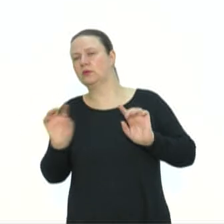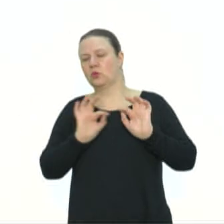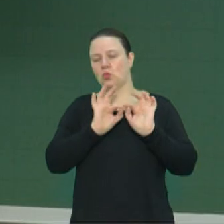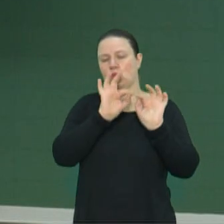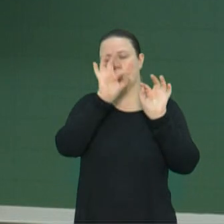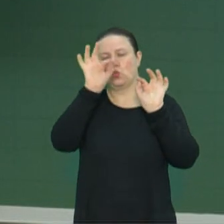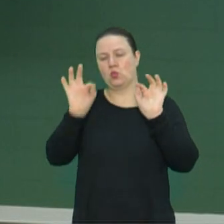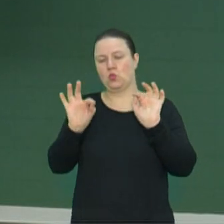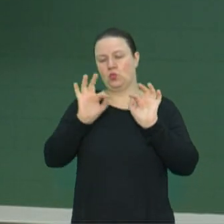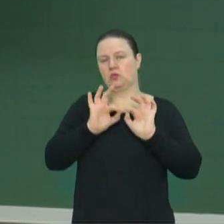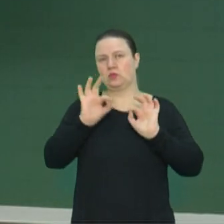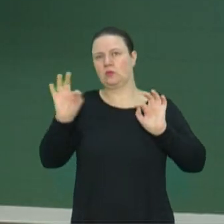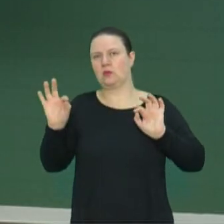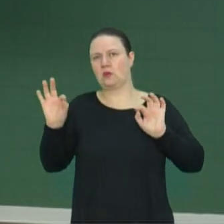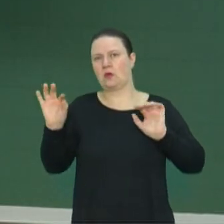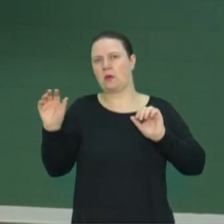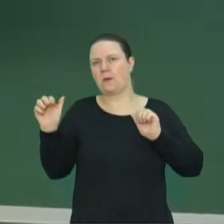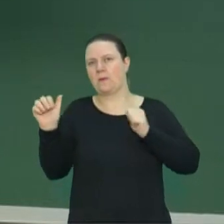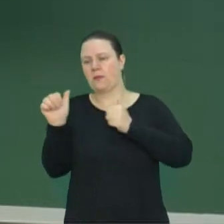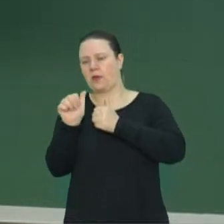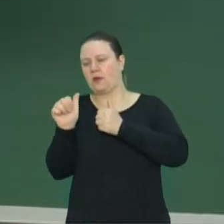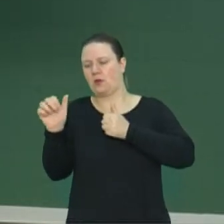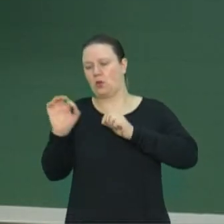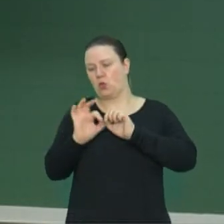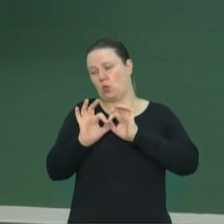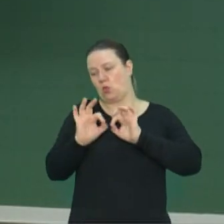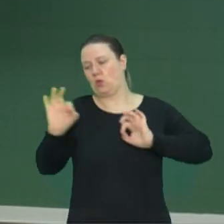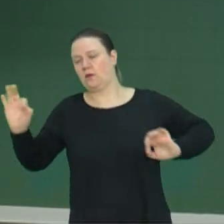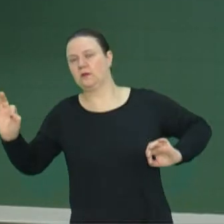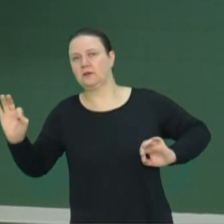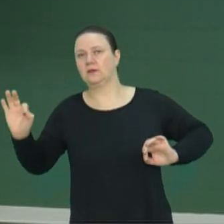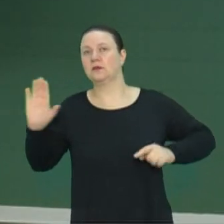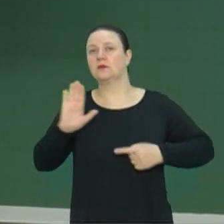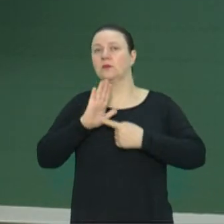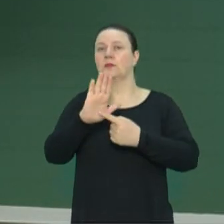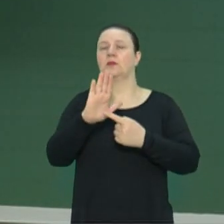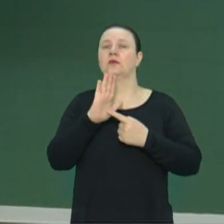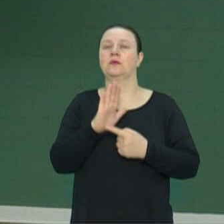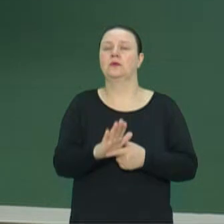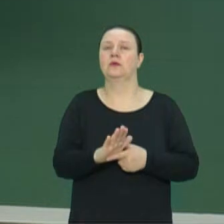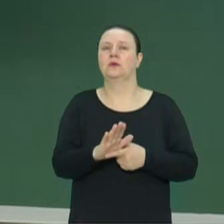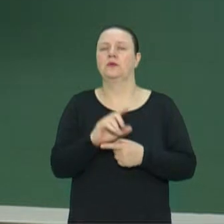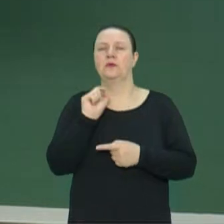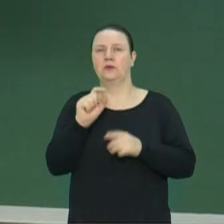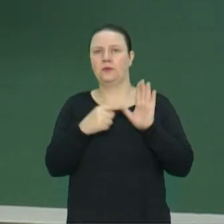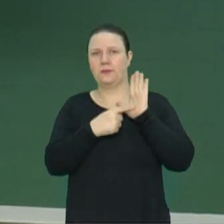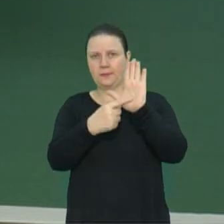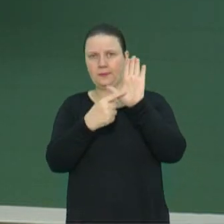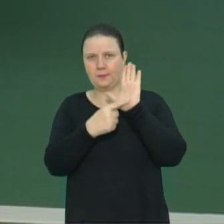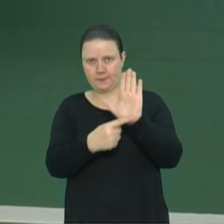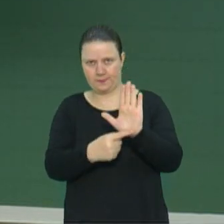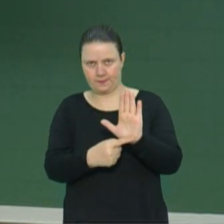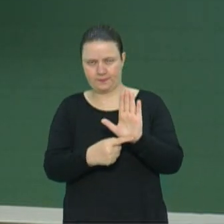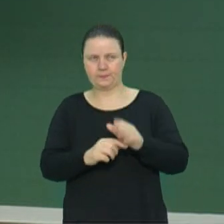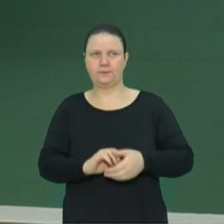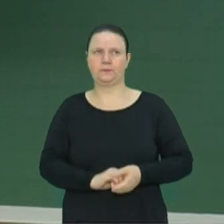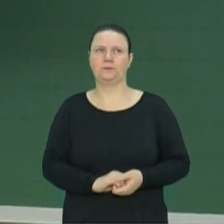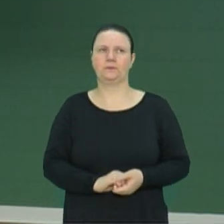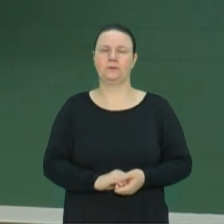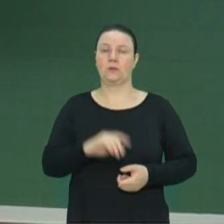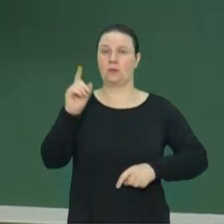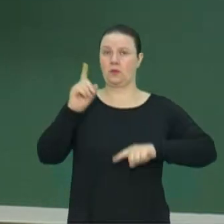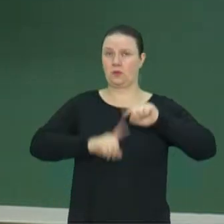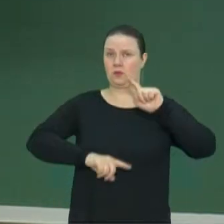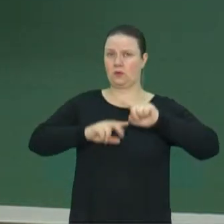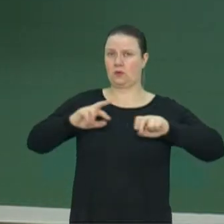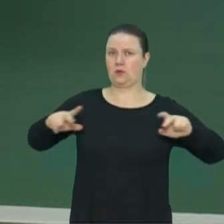fica um pouquinho maior, até que ela fica numa distância maior ainda. É para indicar, então, esses demonstrativos. Quando algo